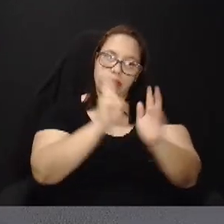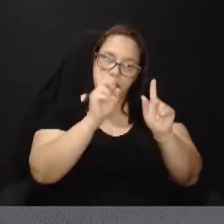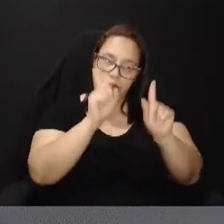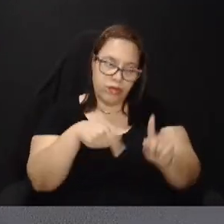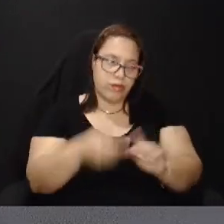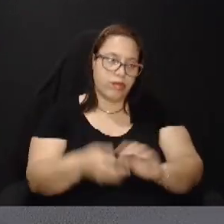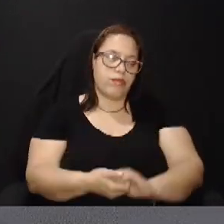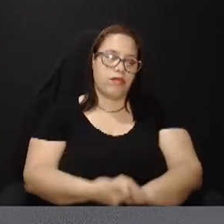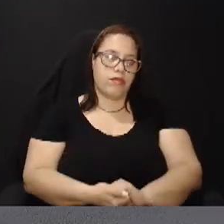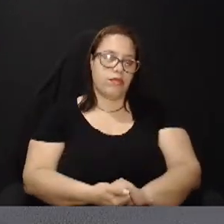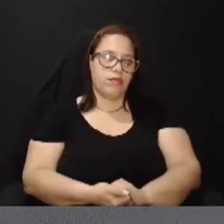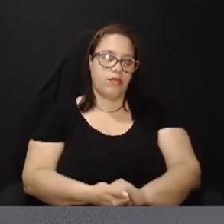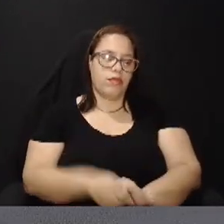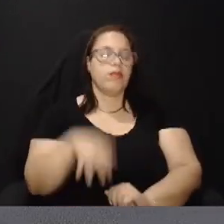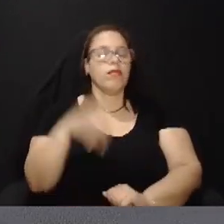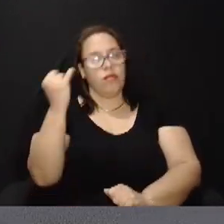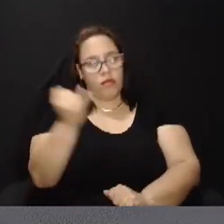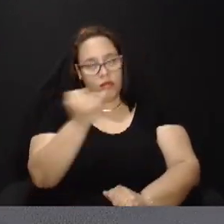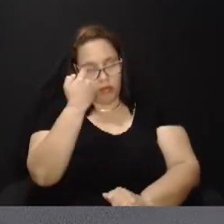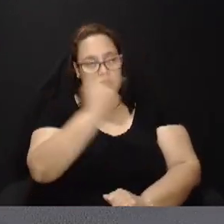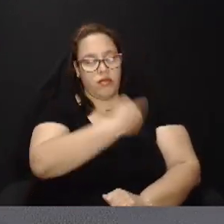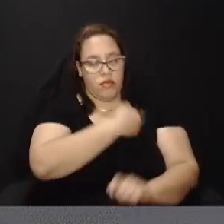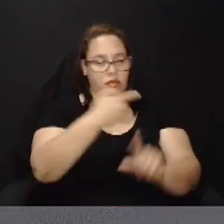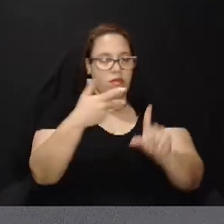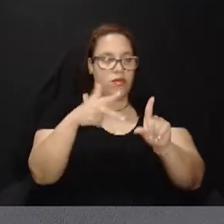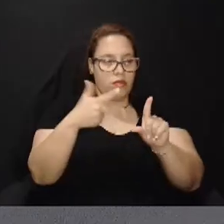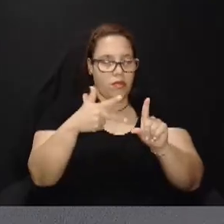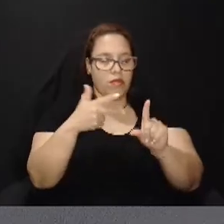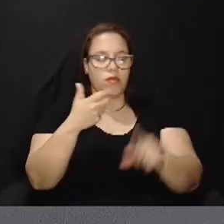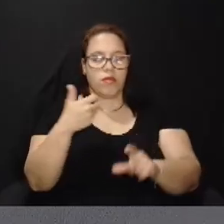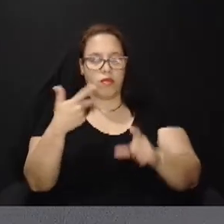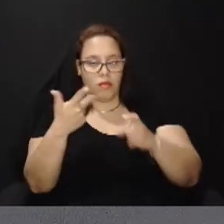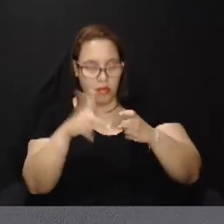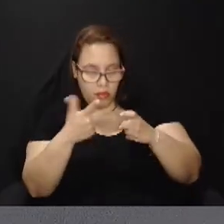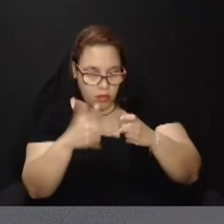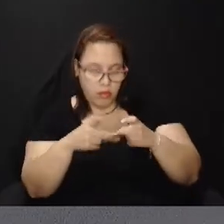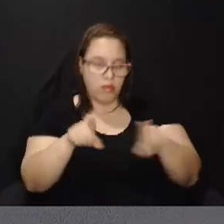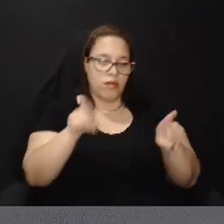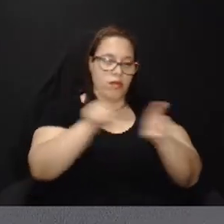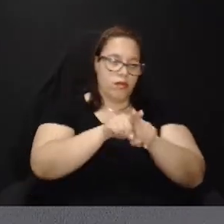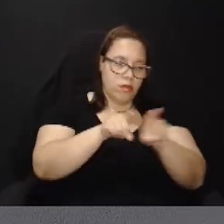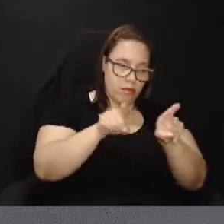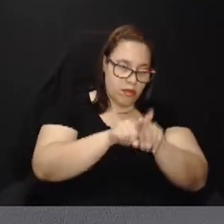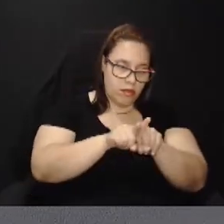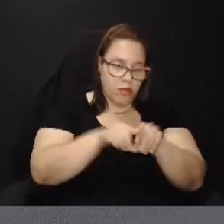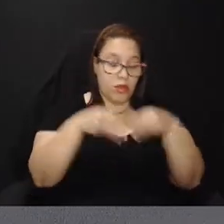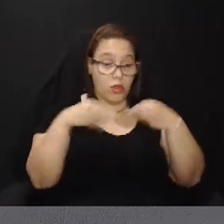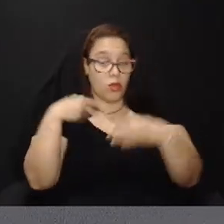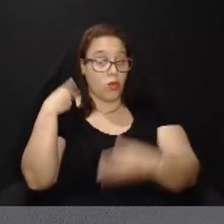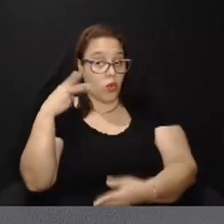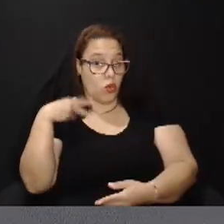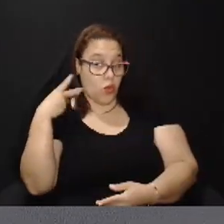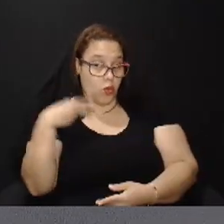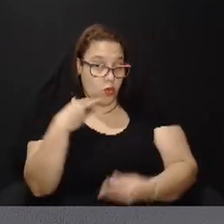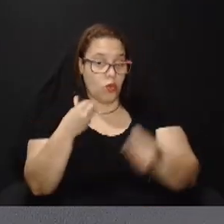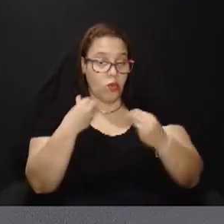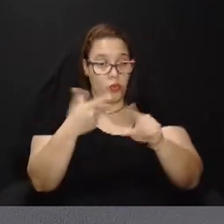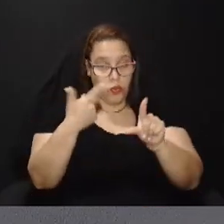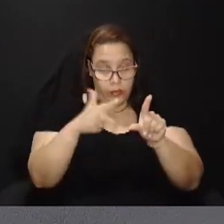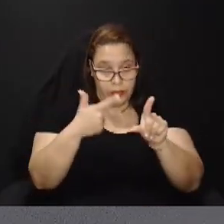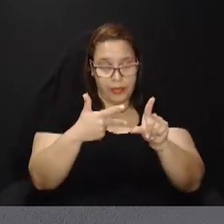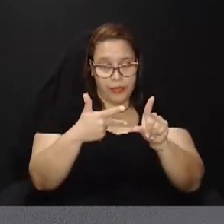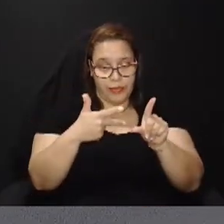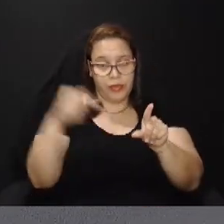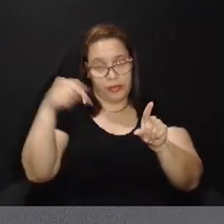ser importante que o nosso executivo, e obviamente nós aqui como vereadores, né, como legisladores e vereadores dessa casa, temos